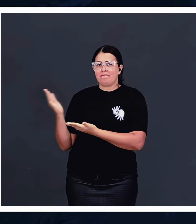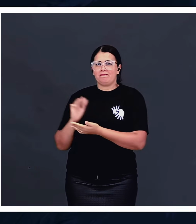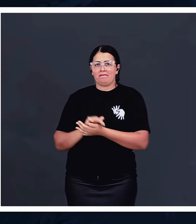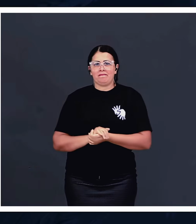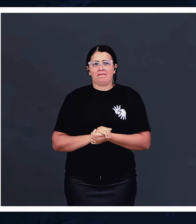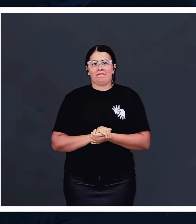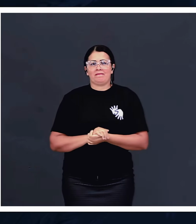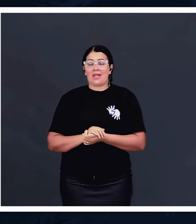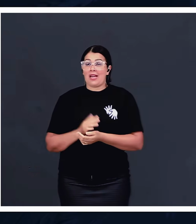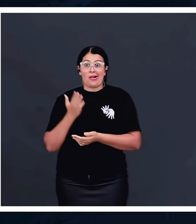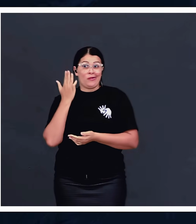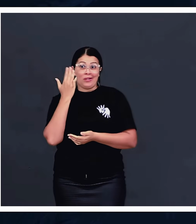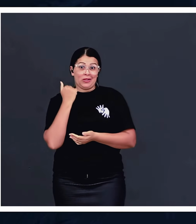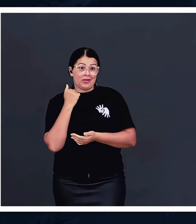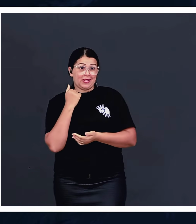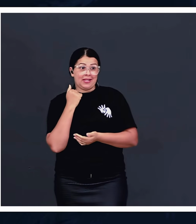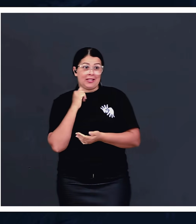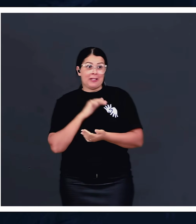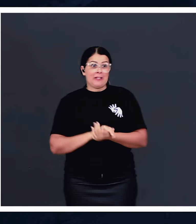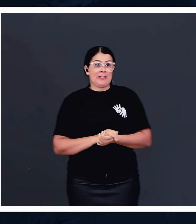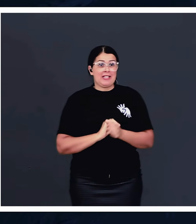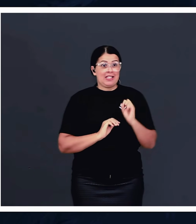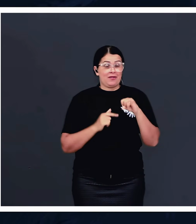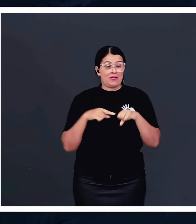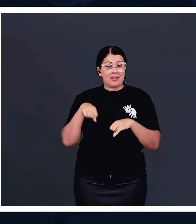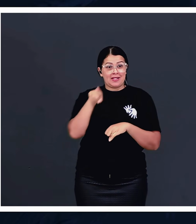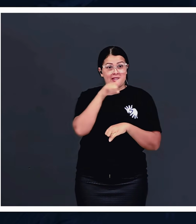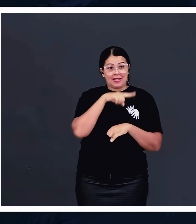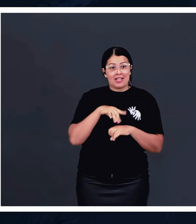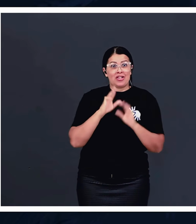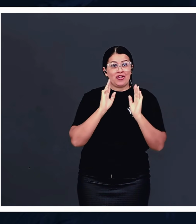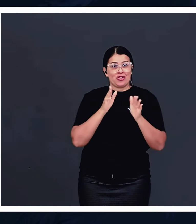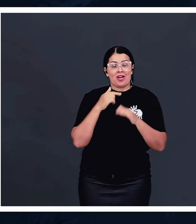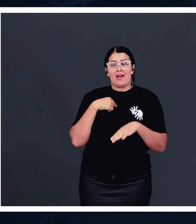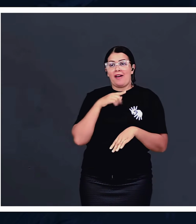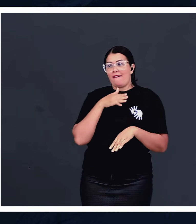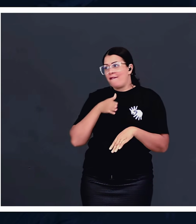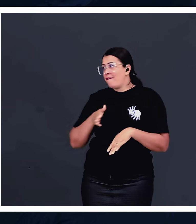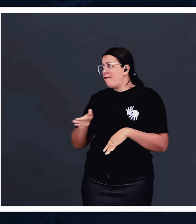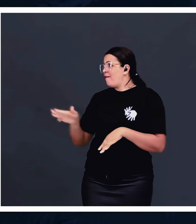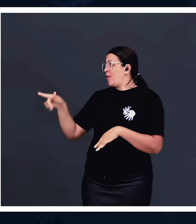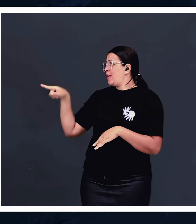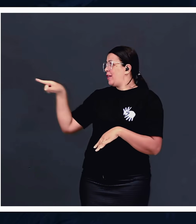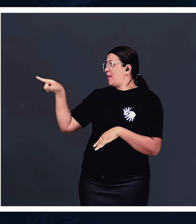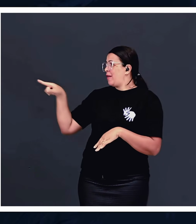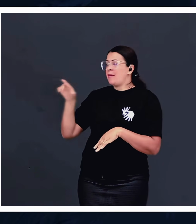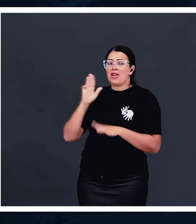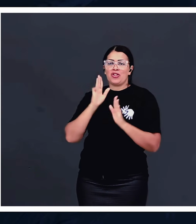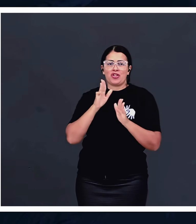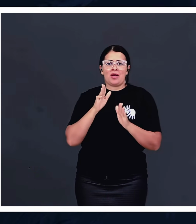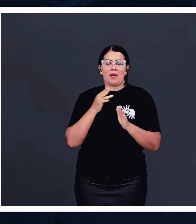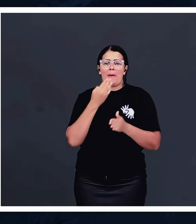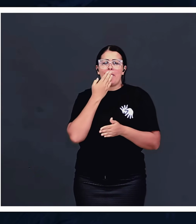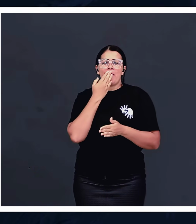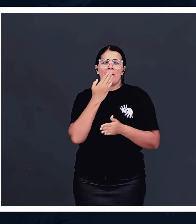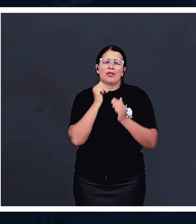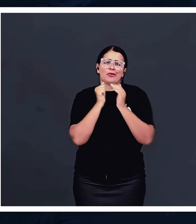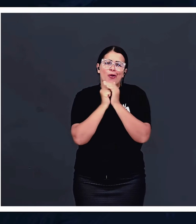Amados, eu não sei se vocês já passaram por aqui para deixar o seu pedido de